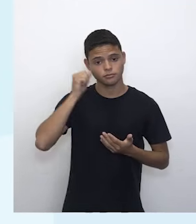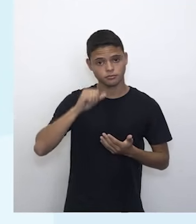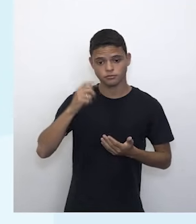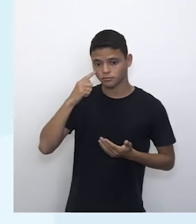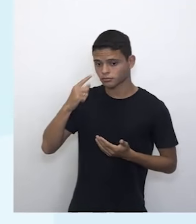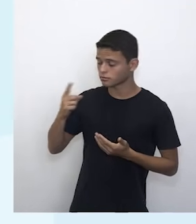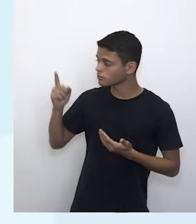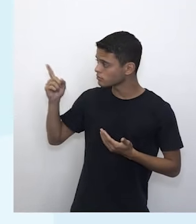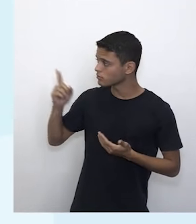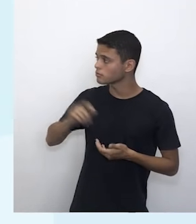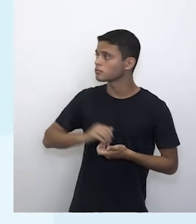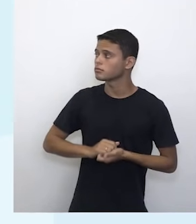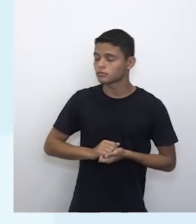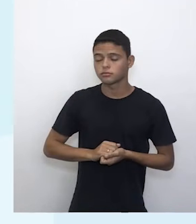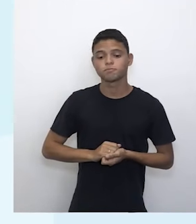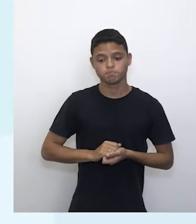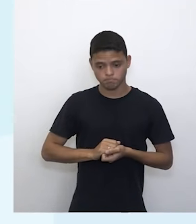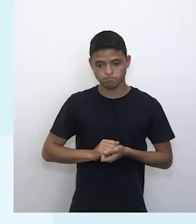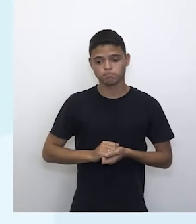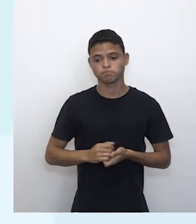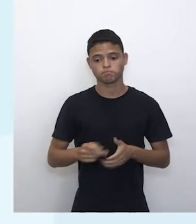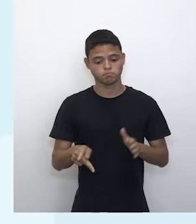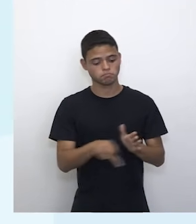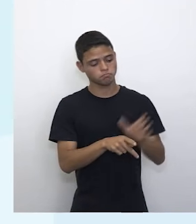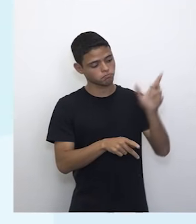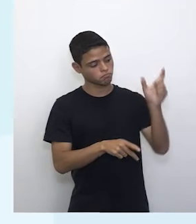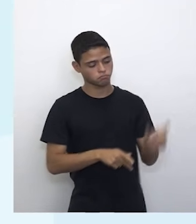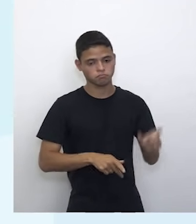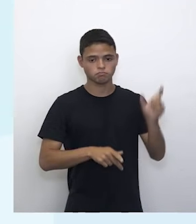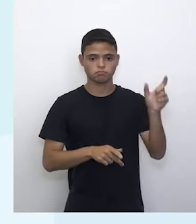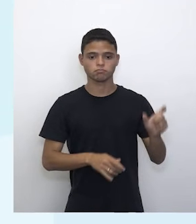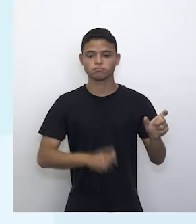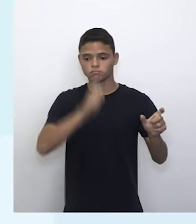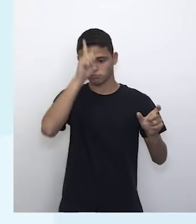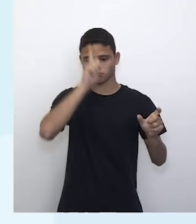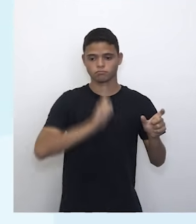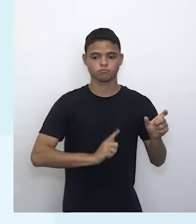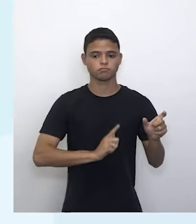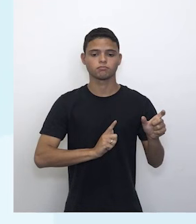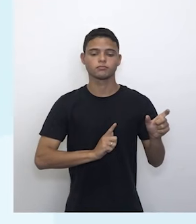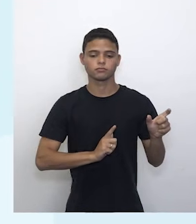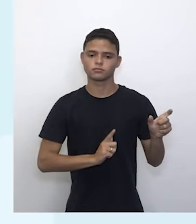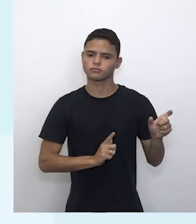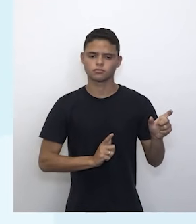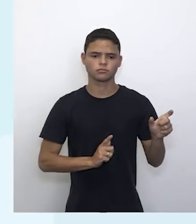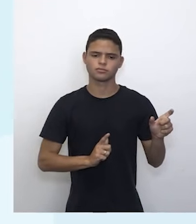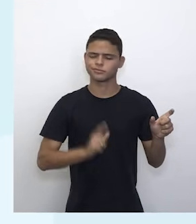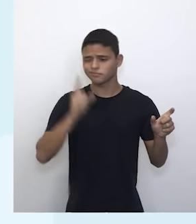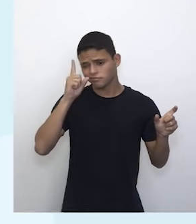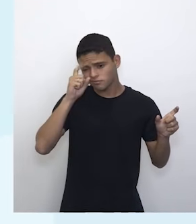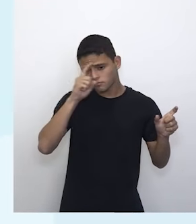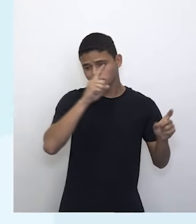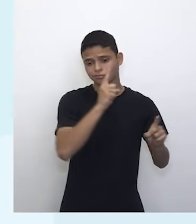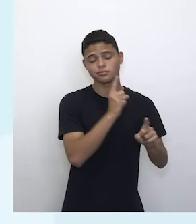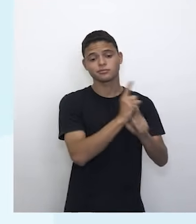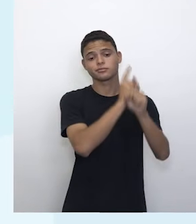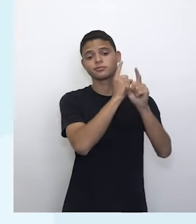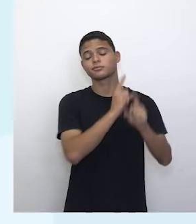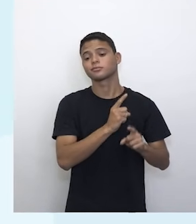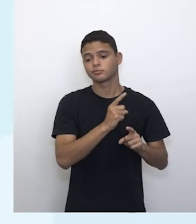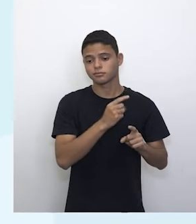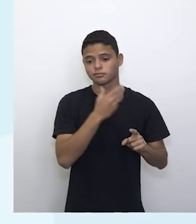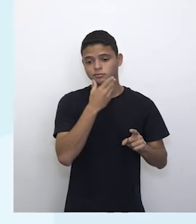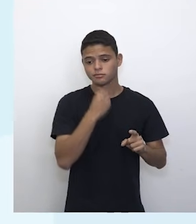inclusive essa espécie de escorpião, né, que é o escorpião amarelo, você não encontra macho, é muito difícil, porque a